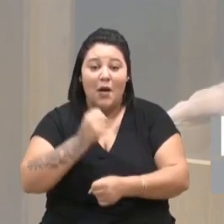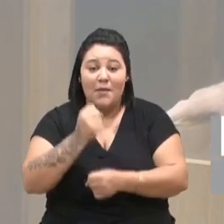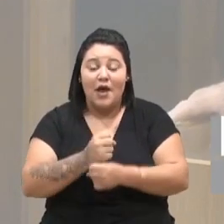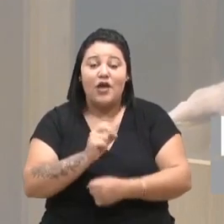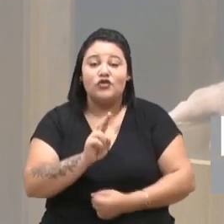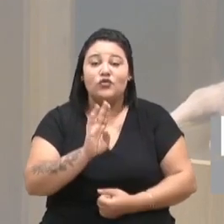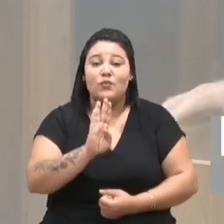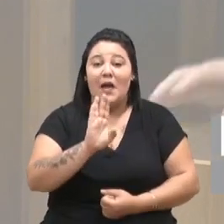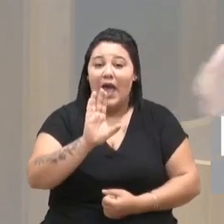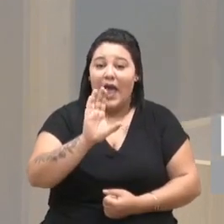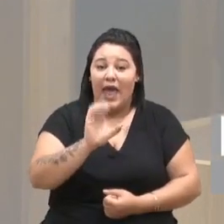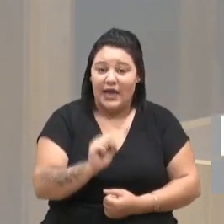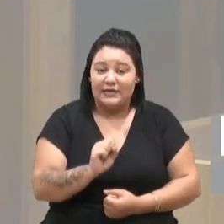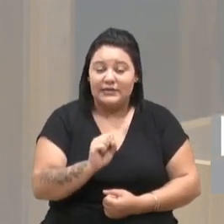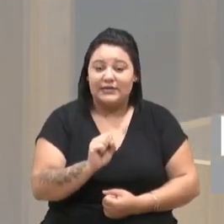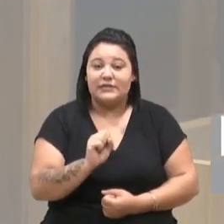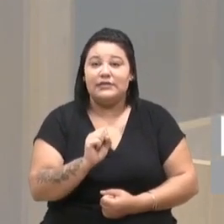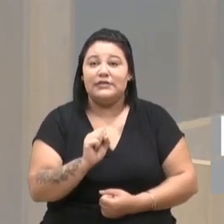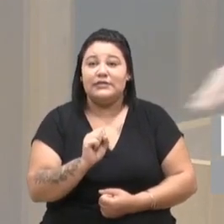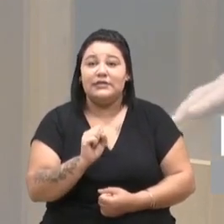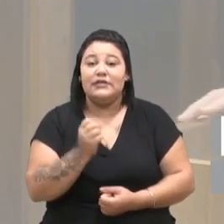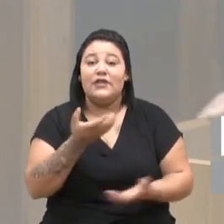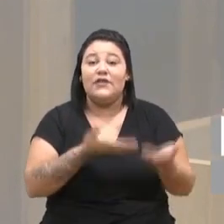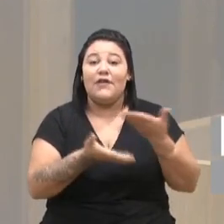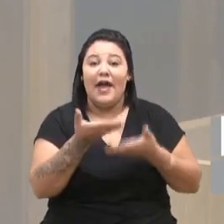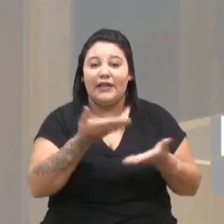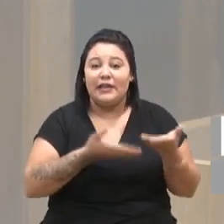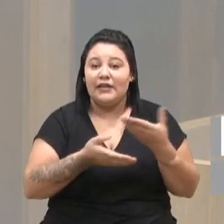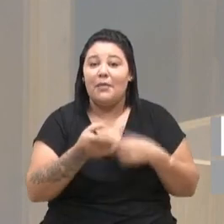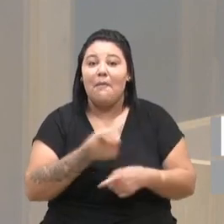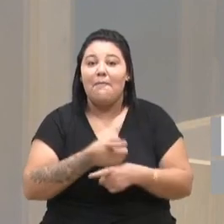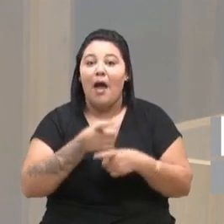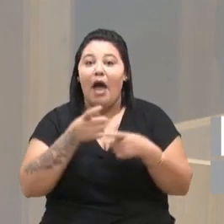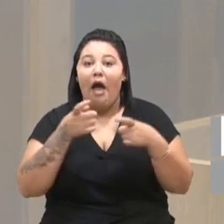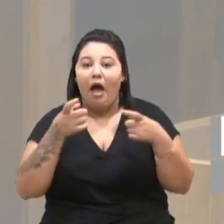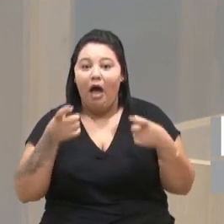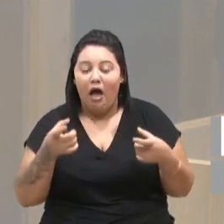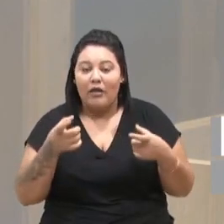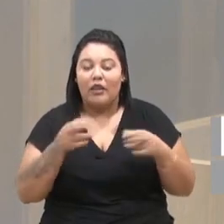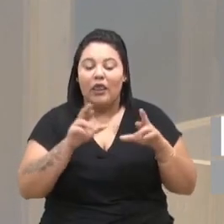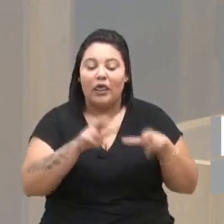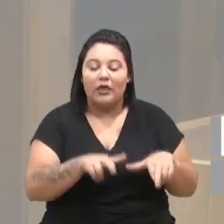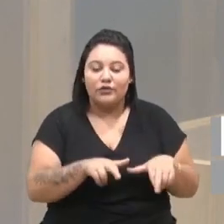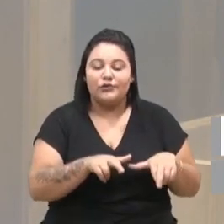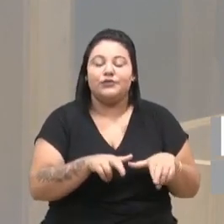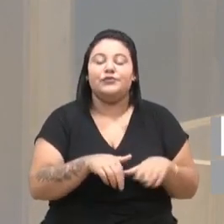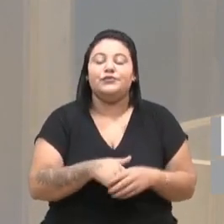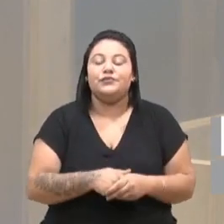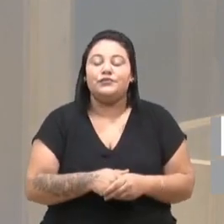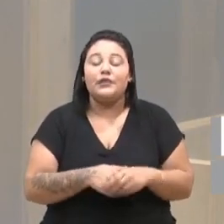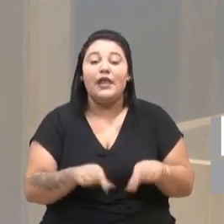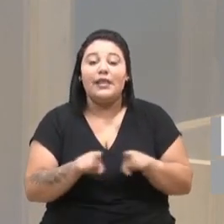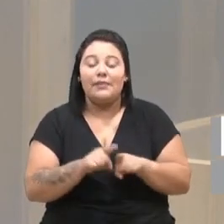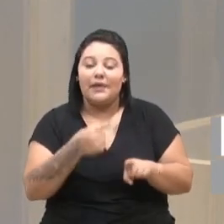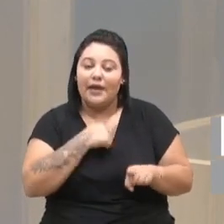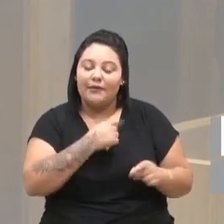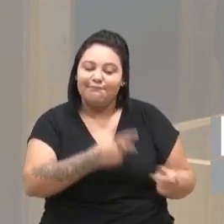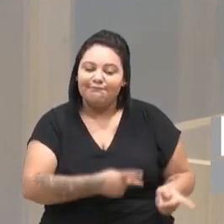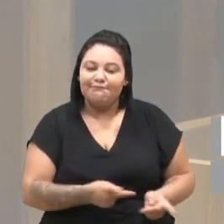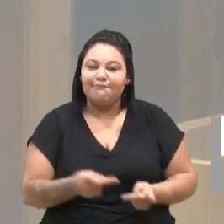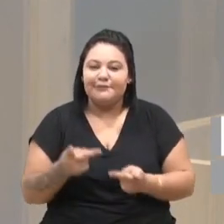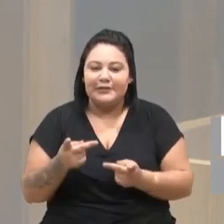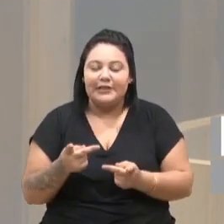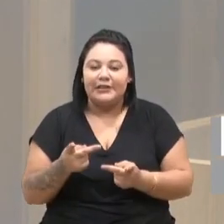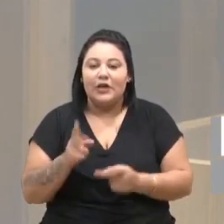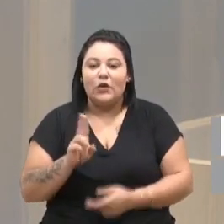UBS que vai atender uma grande região. Também visitei